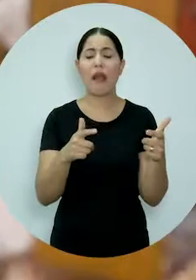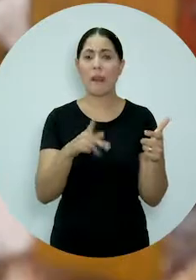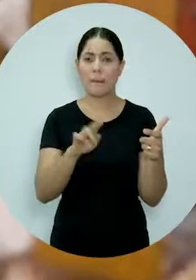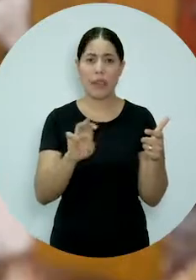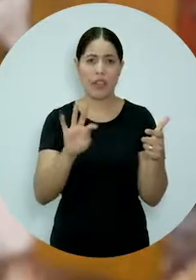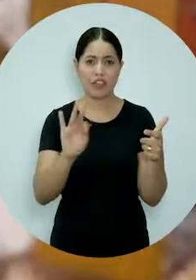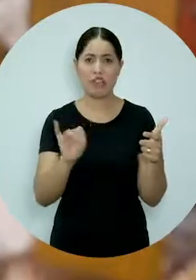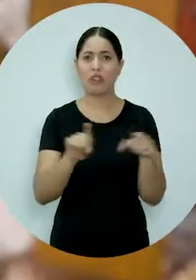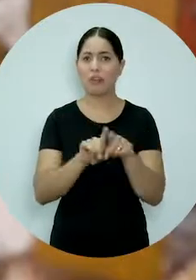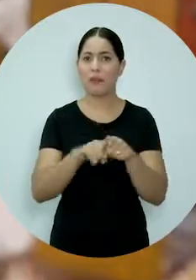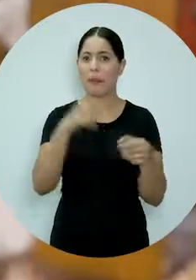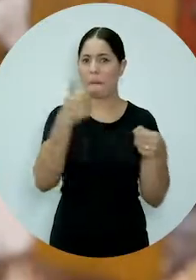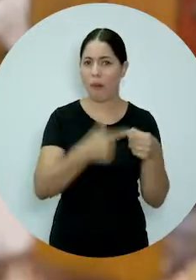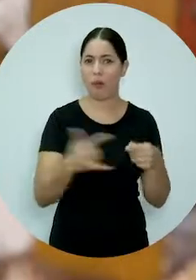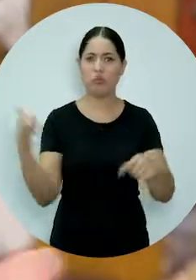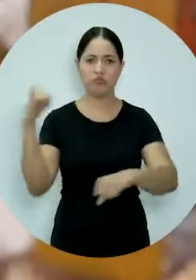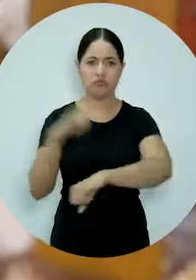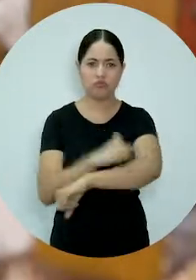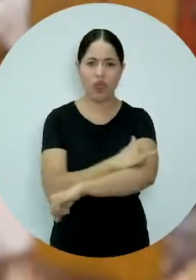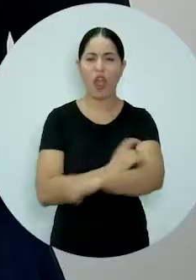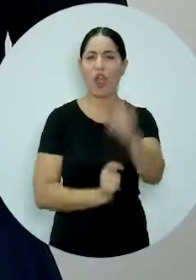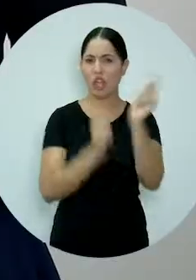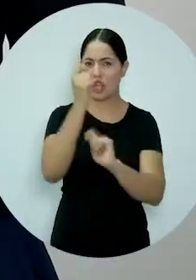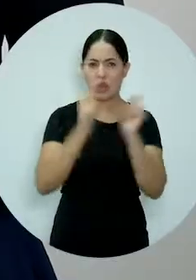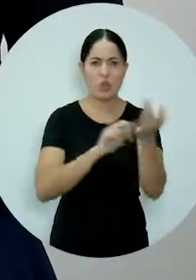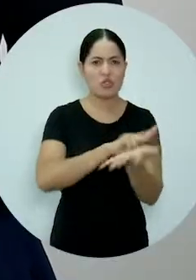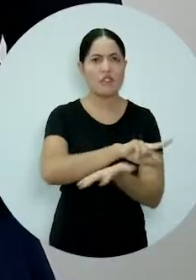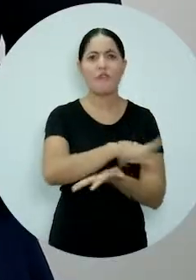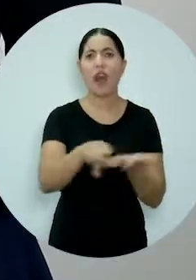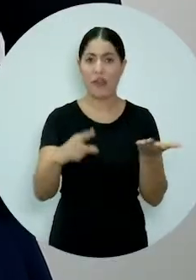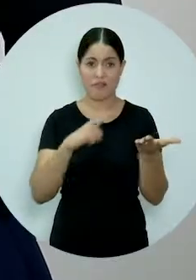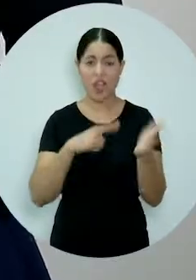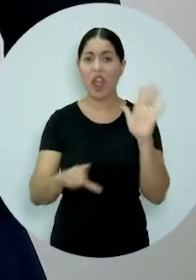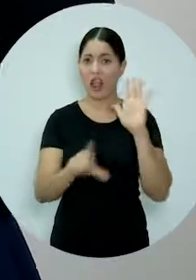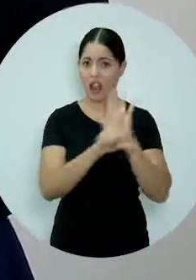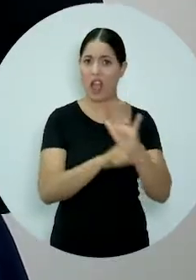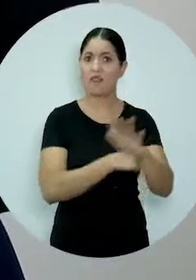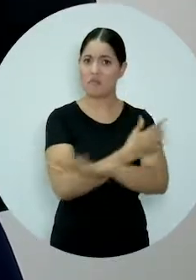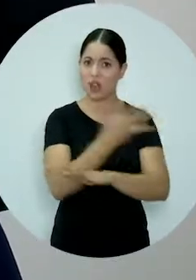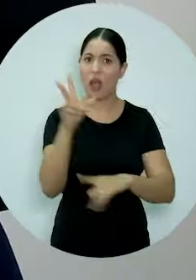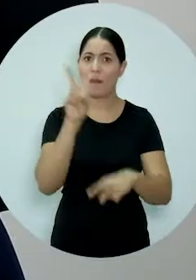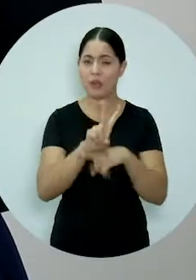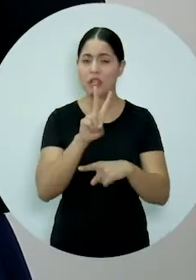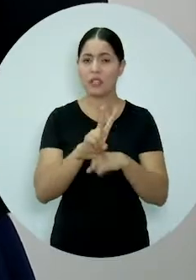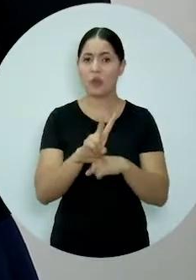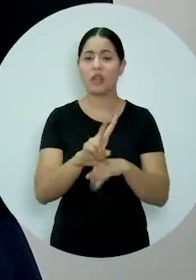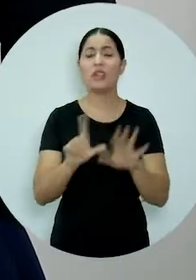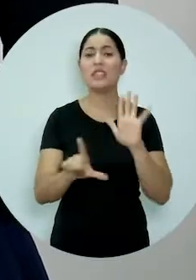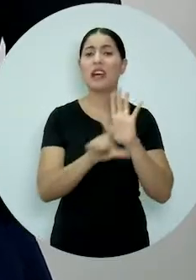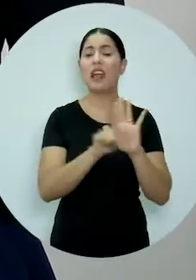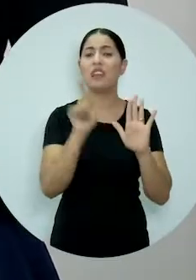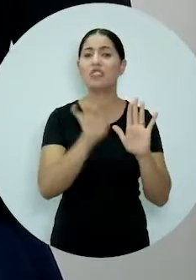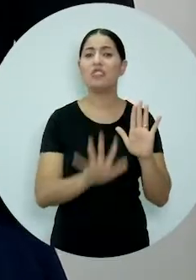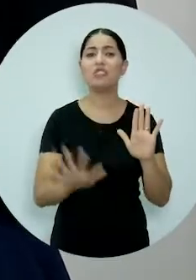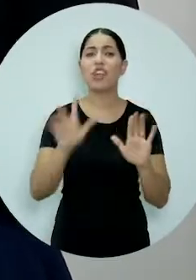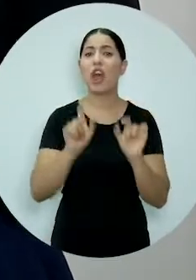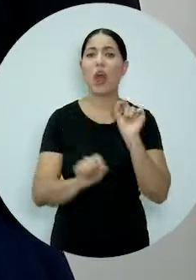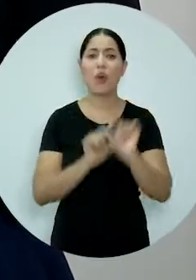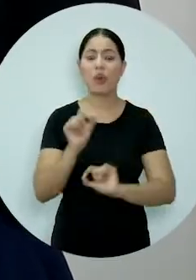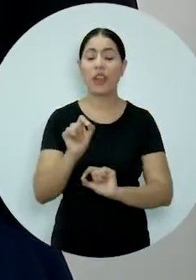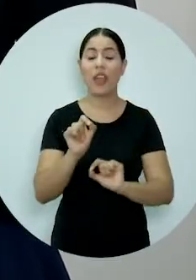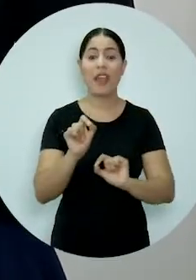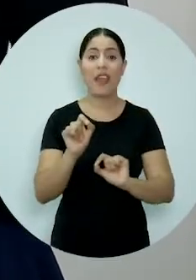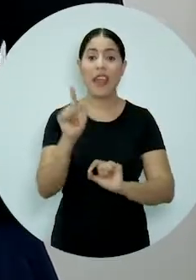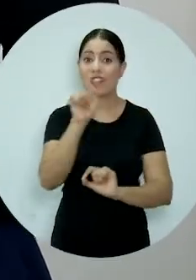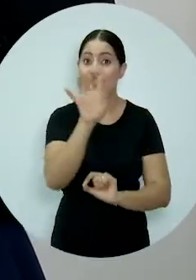como portos, rodovias, aeroportos, indústrias. E essa lei geral, ela tenta tratar,